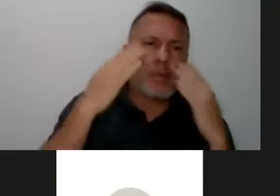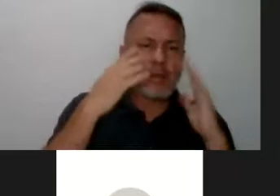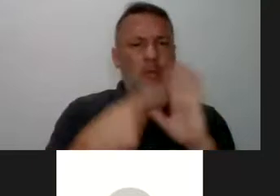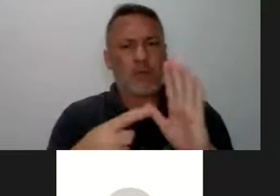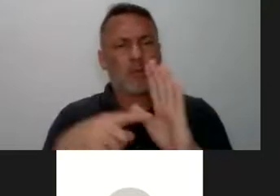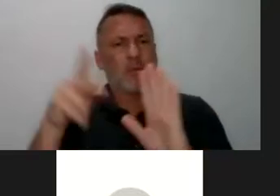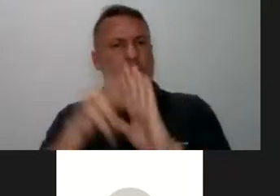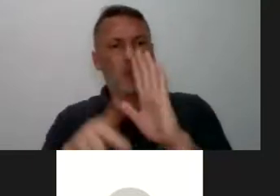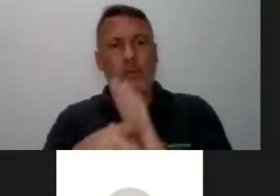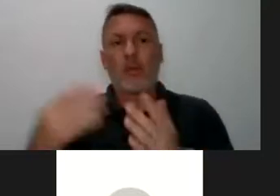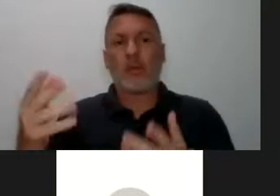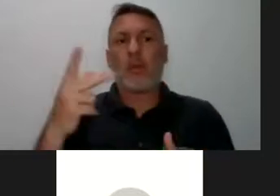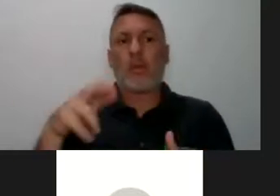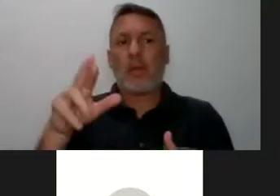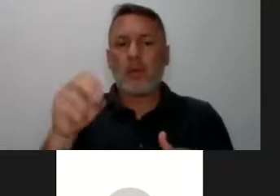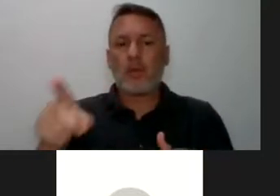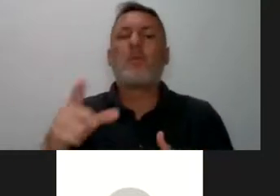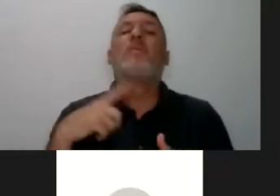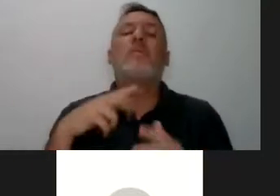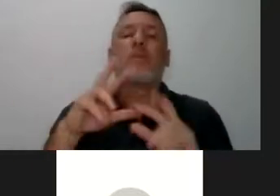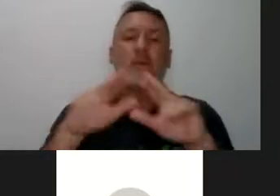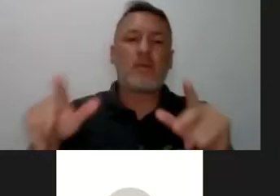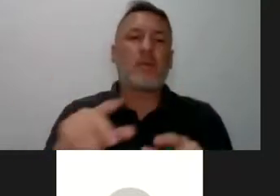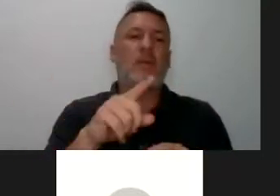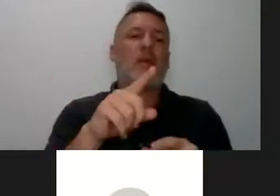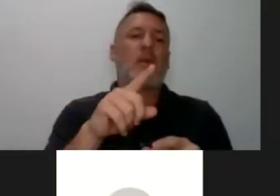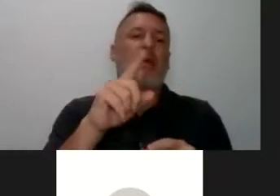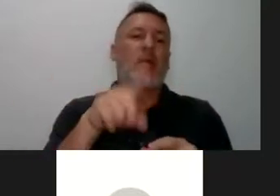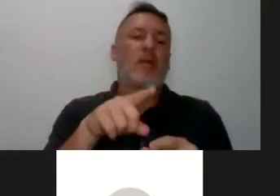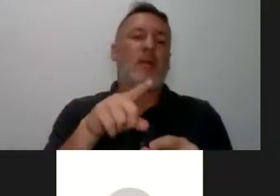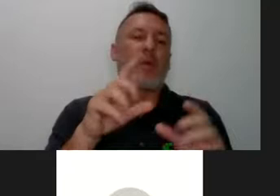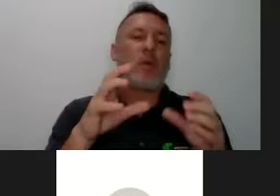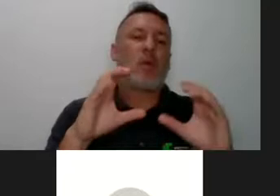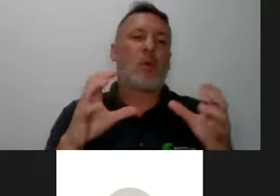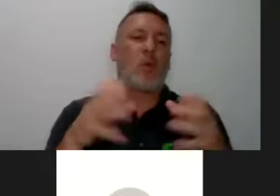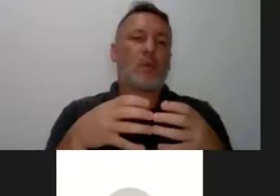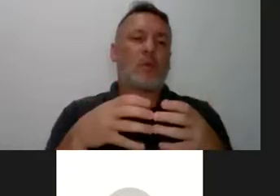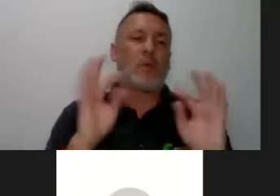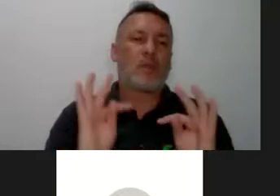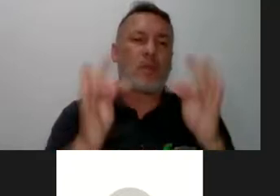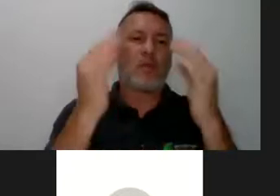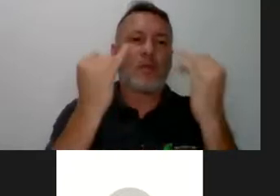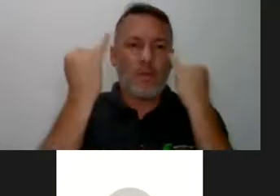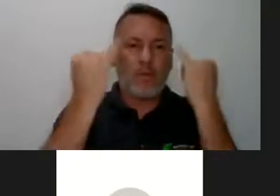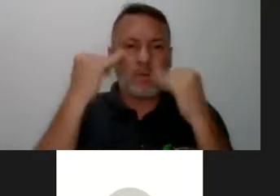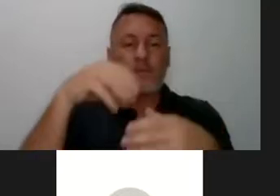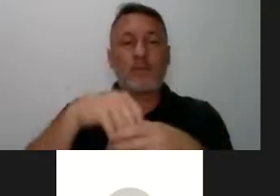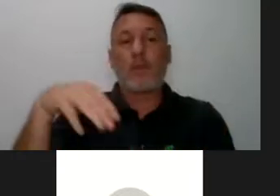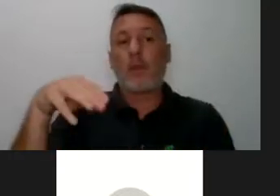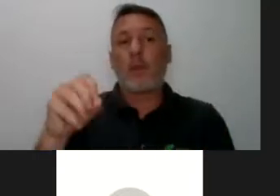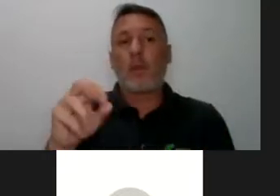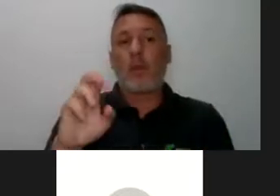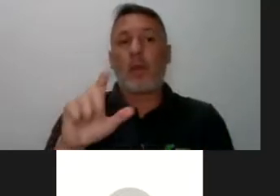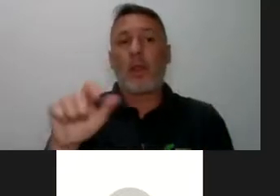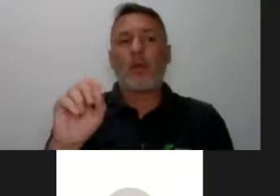Pedro Leite, do simpósio da pós-graduação, ao Emerson Costa, da Comissão de Tecnologia da Informação, ao Carlos Morelato, da Comunicação.